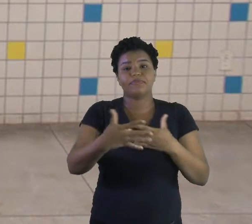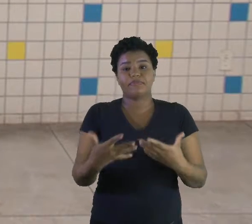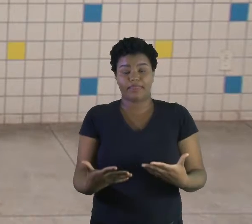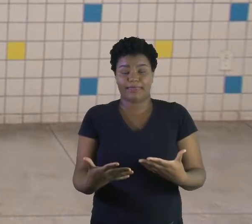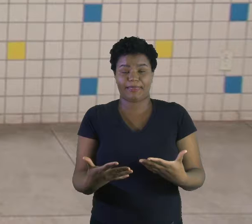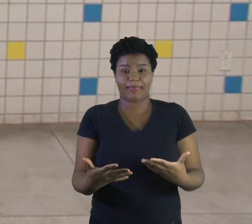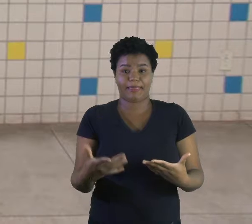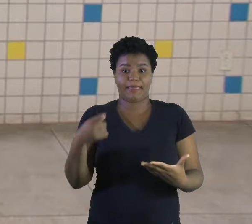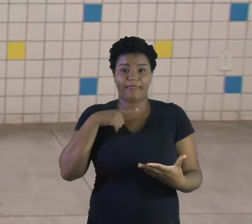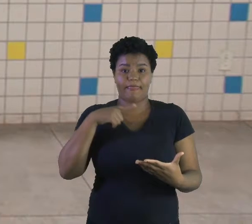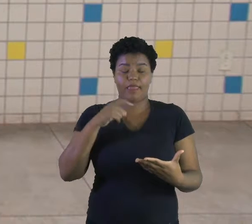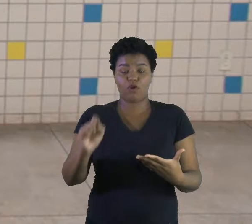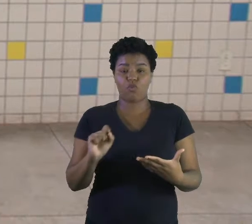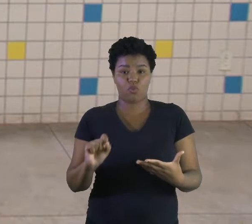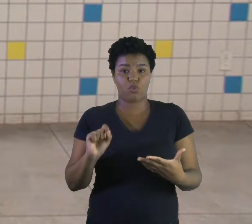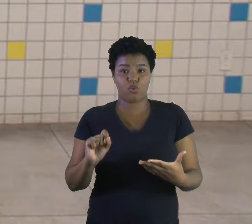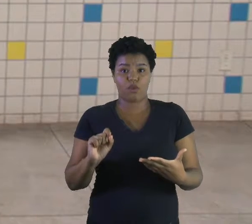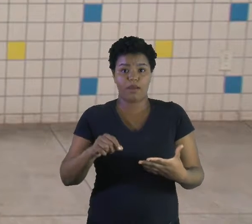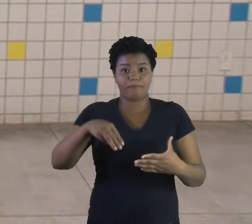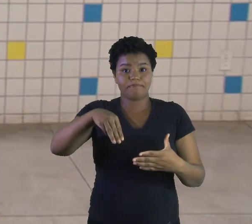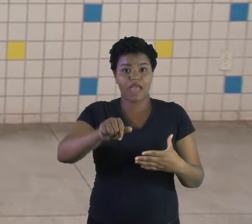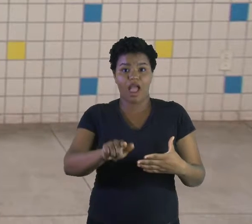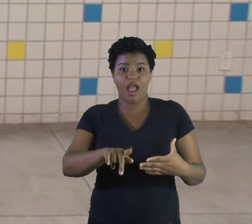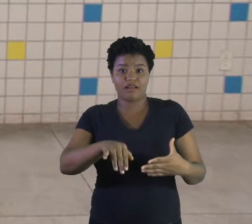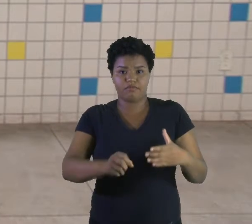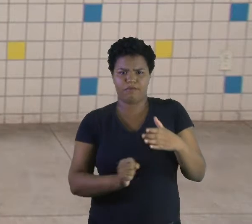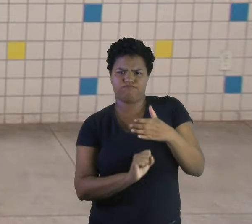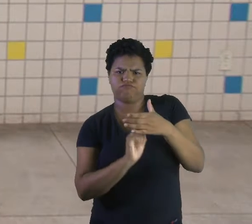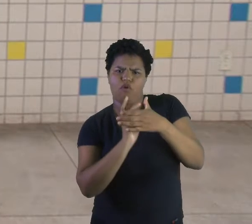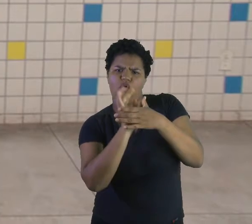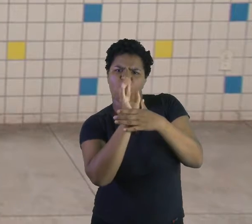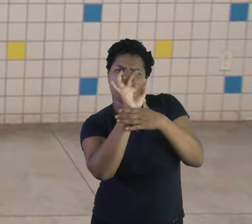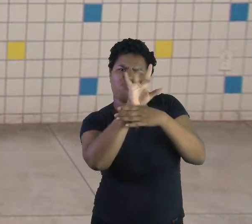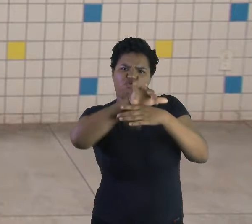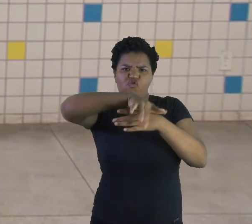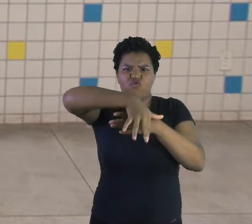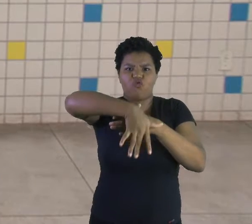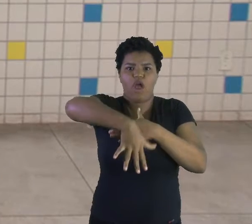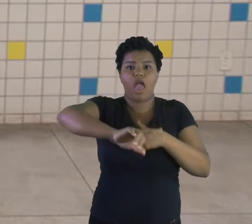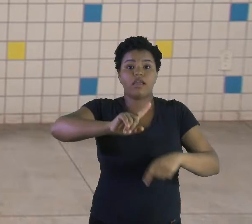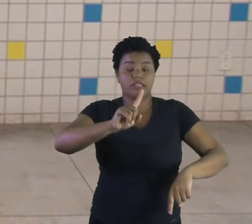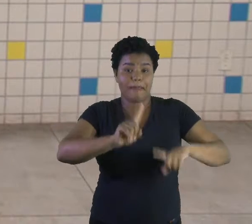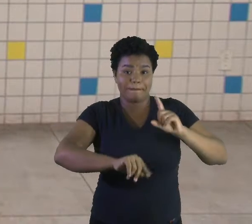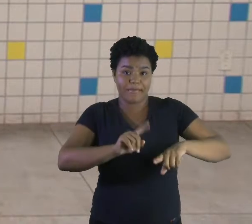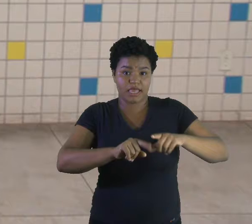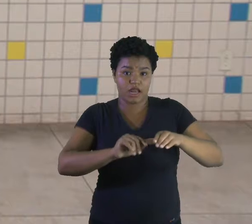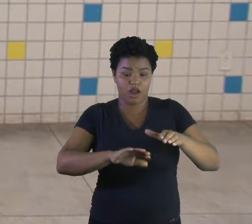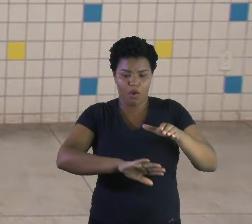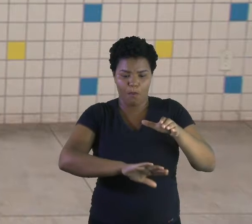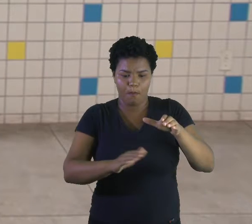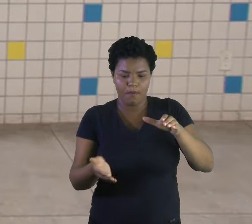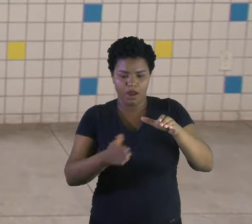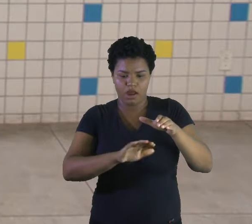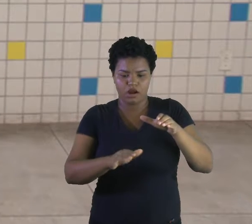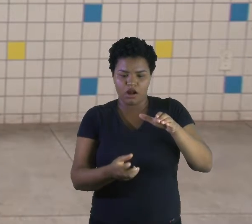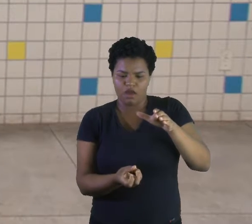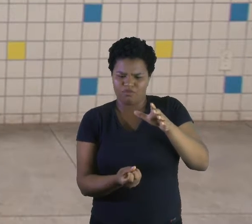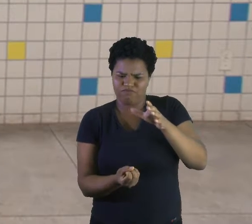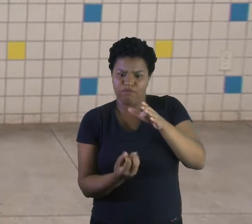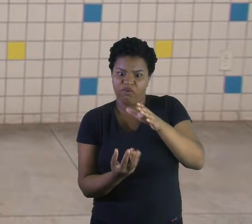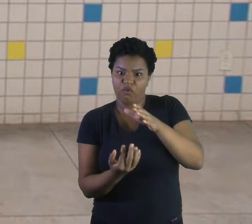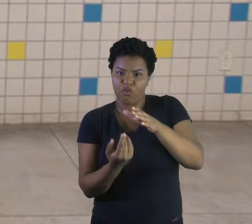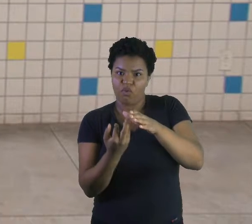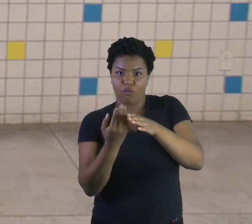um extravasamento do magma. Então, o magma é o material que forma o manto. Quando ele extravasa